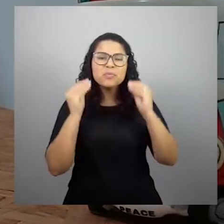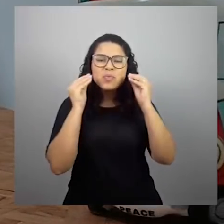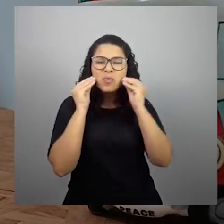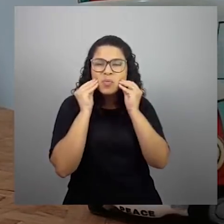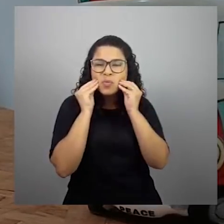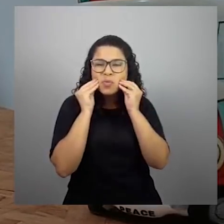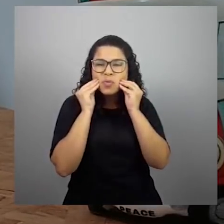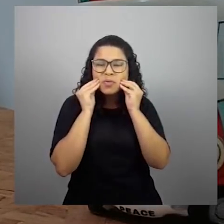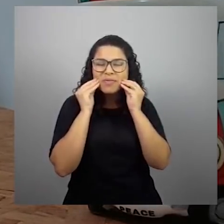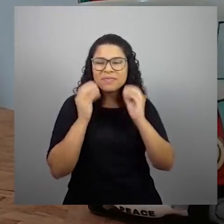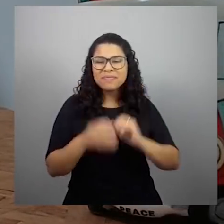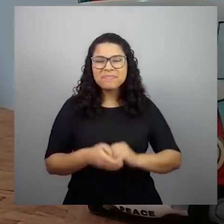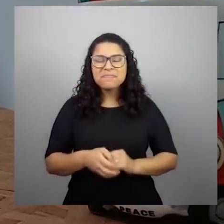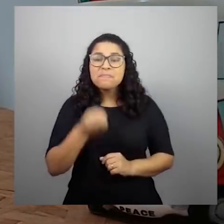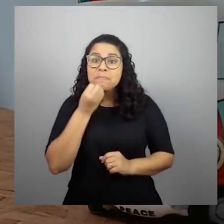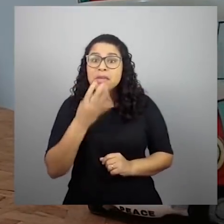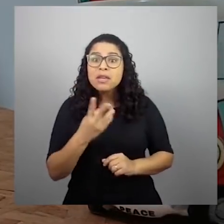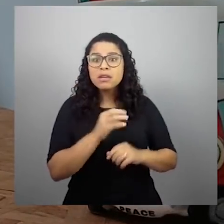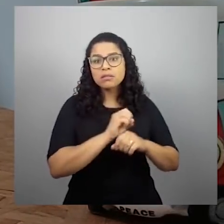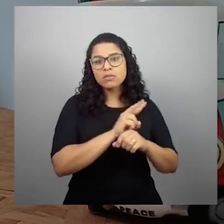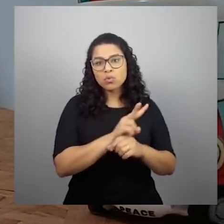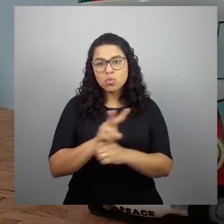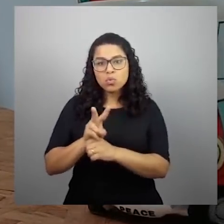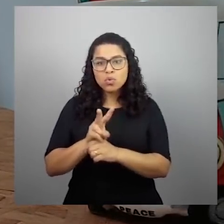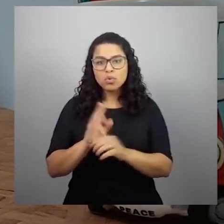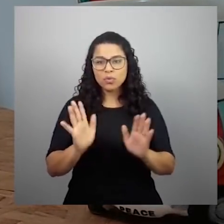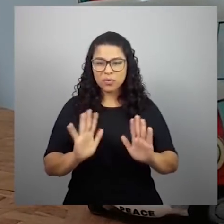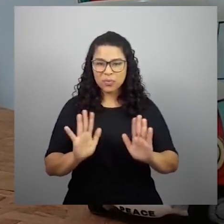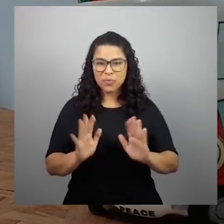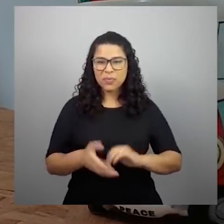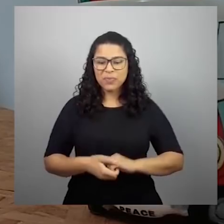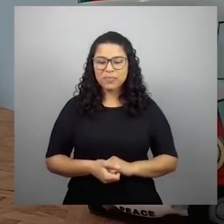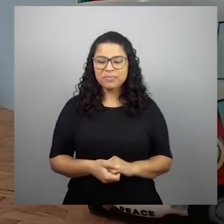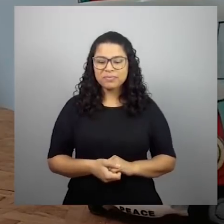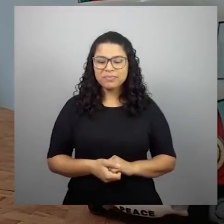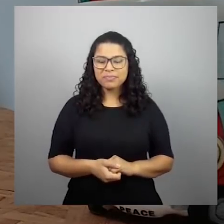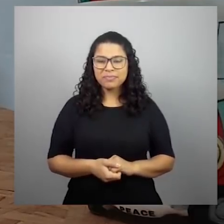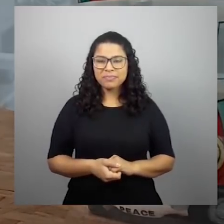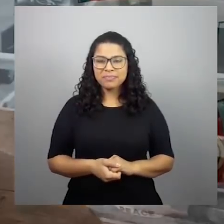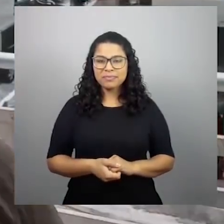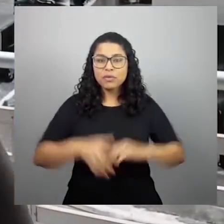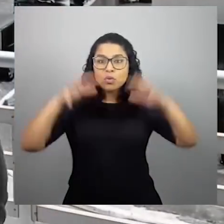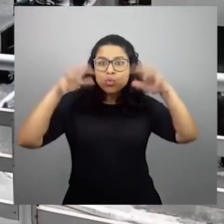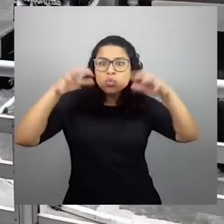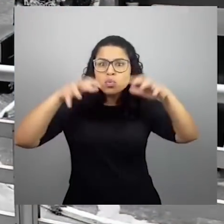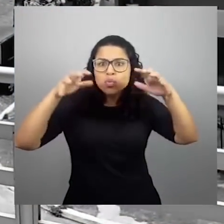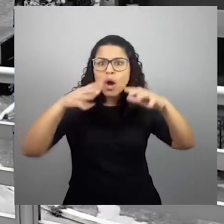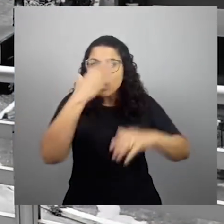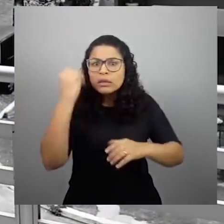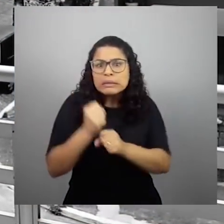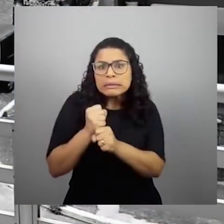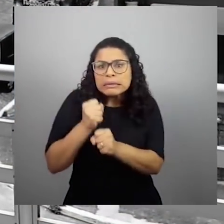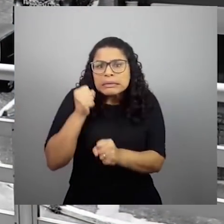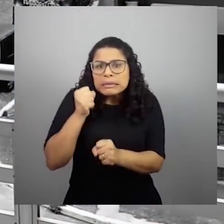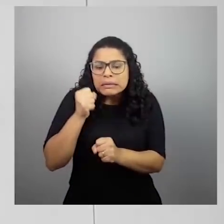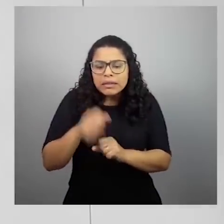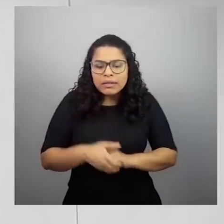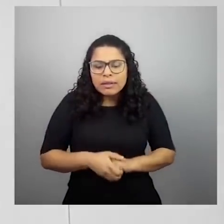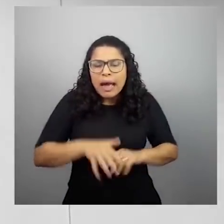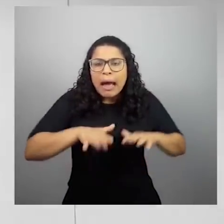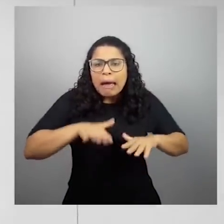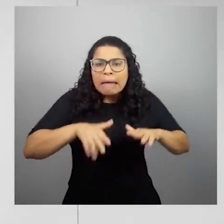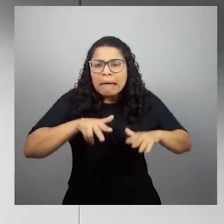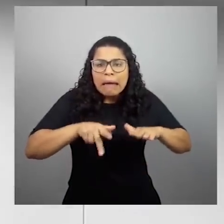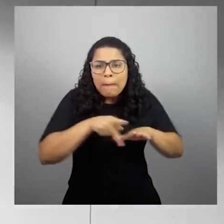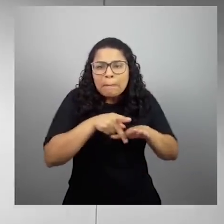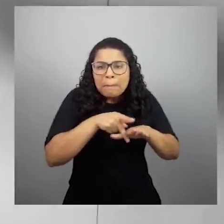Um grande beijo, fiquem bem, se cuidem e até a próxima. Gente, olha essa chuva, vocês esqueceram o guarda-chuva. Não tem...